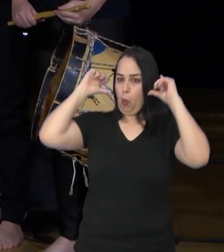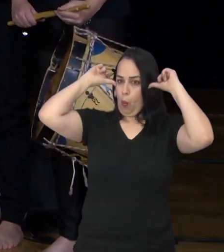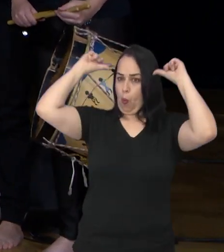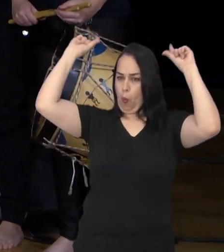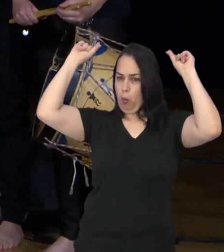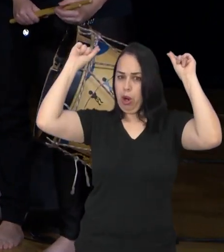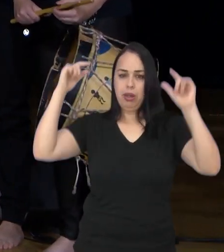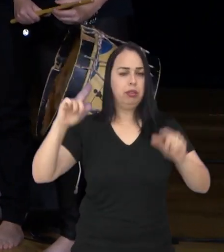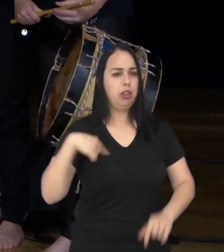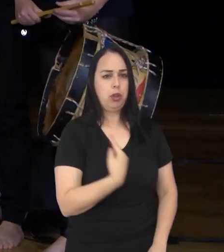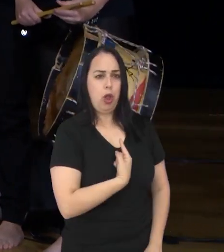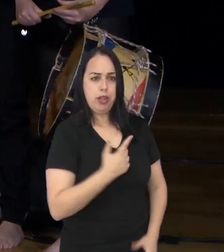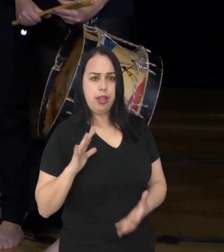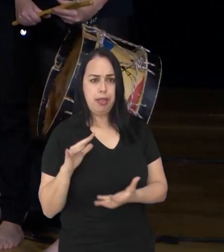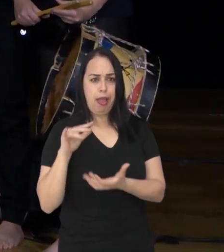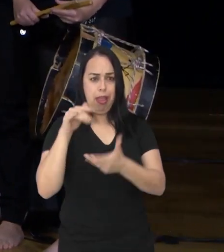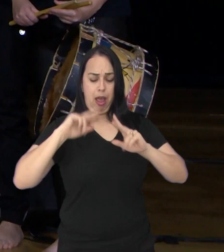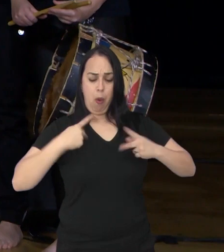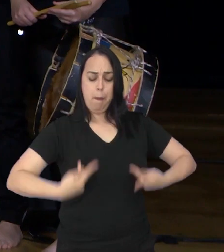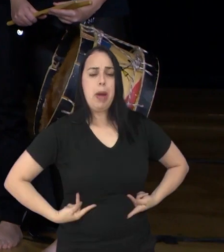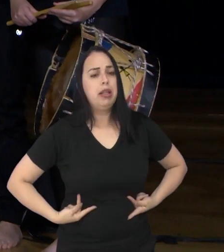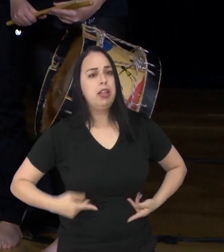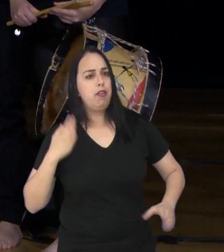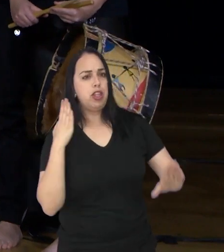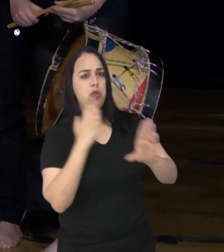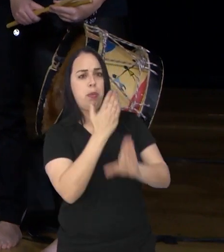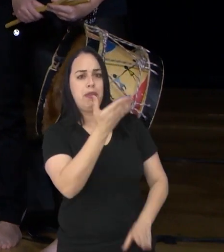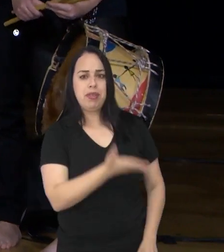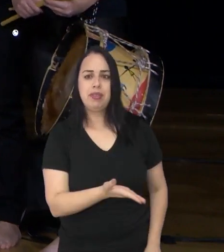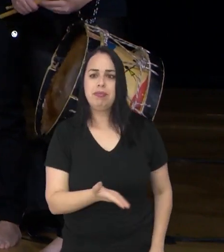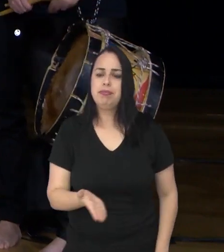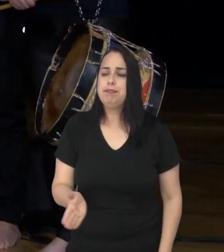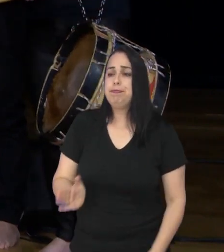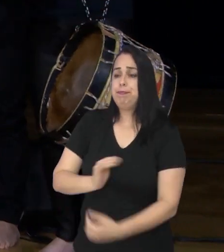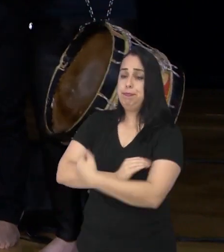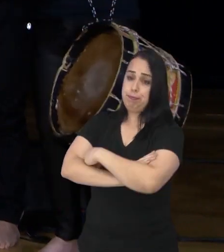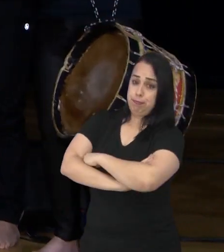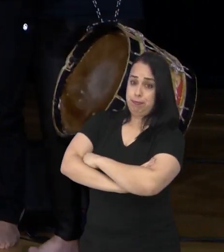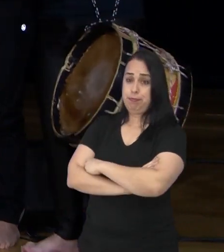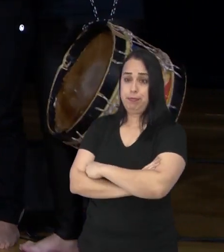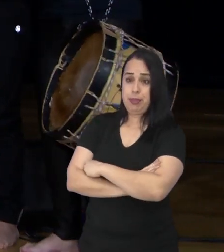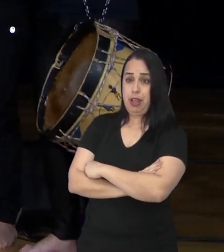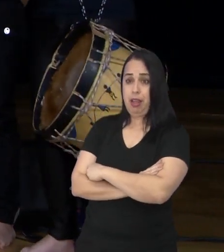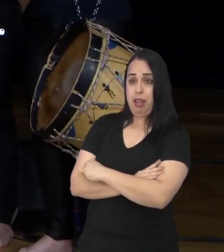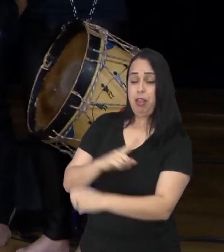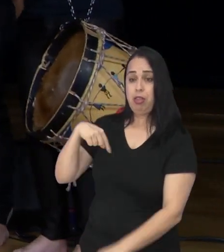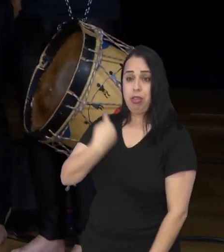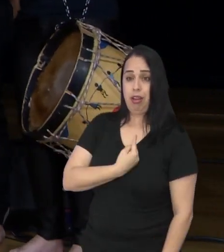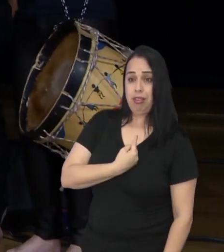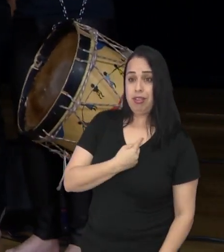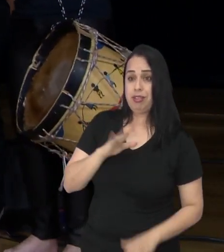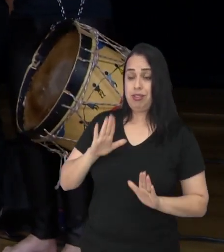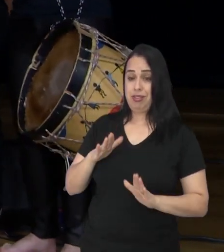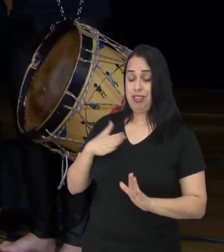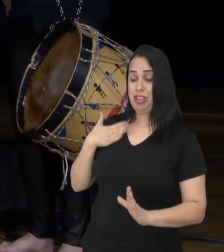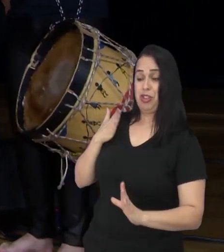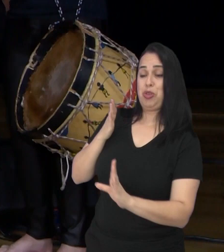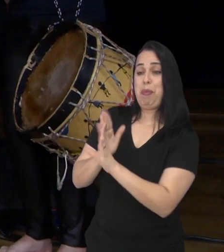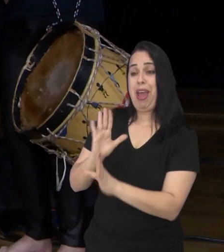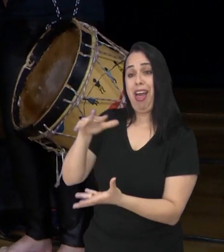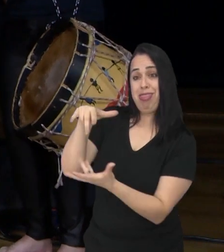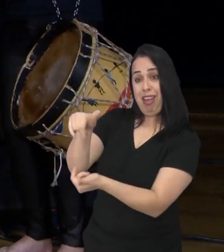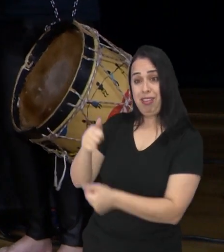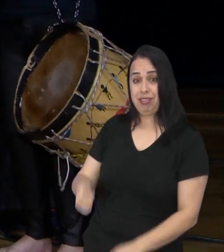os gnomos. Nós somos da Terra e viemos aqui descobrir vocês. Estávamos convencidos de termos